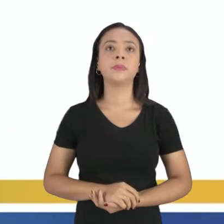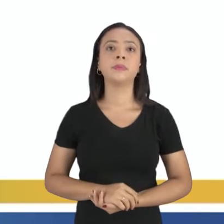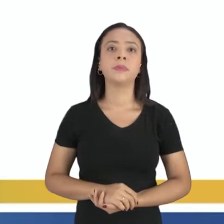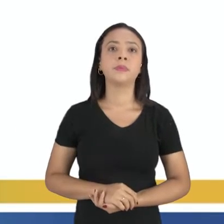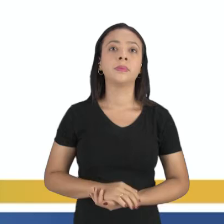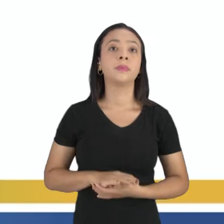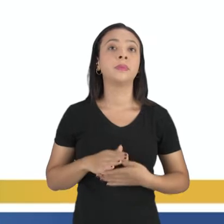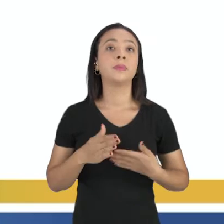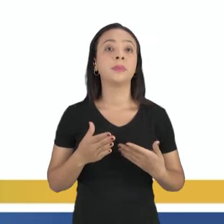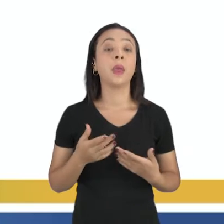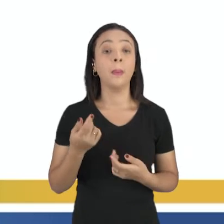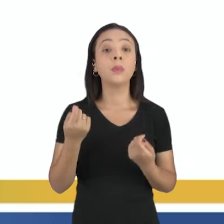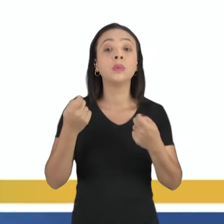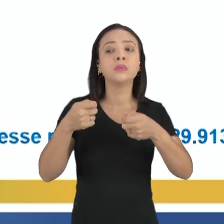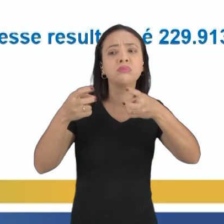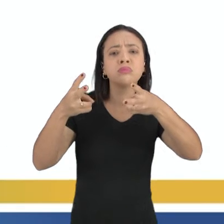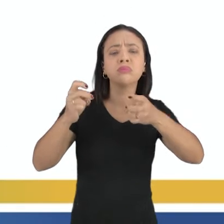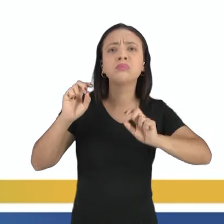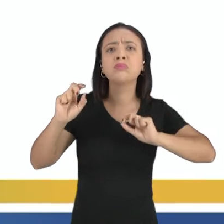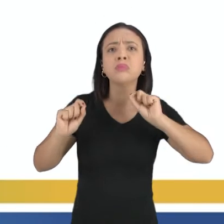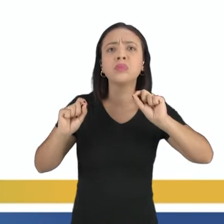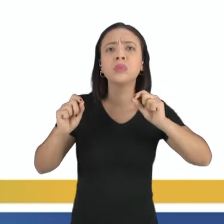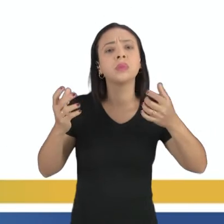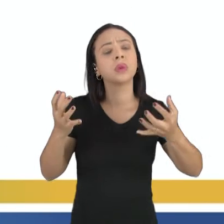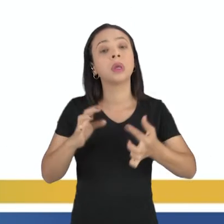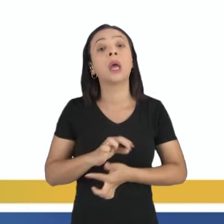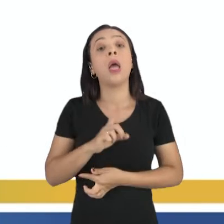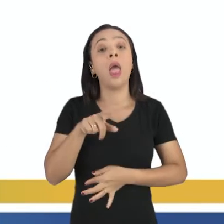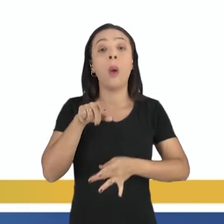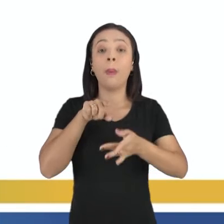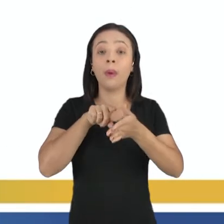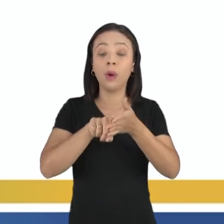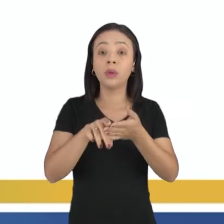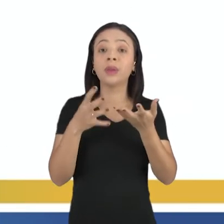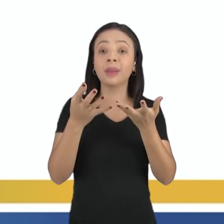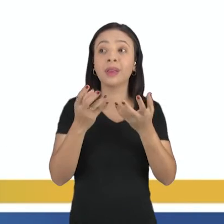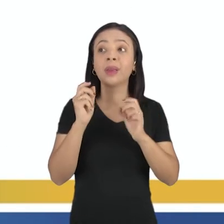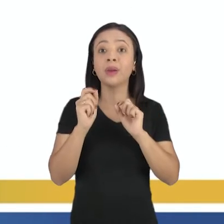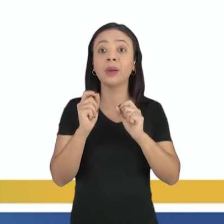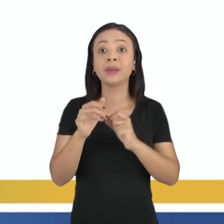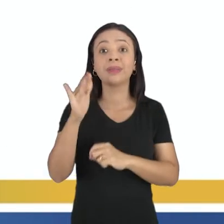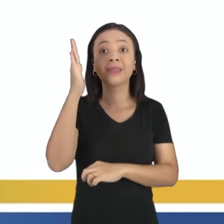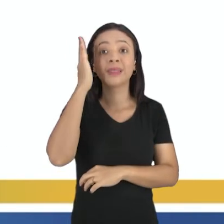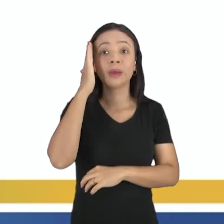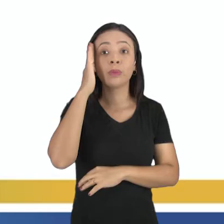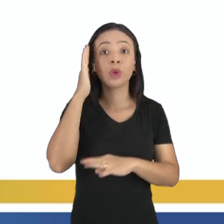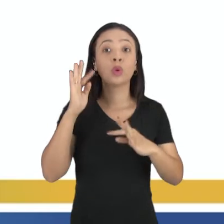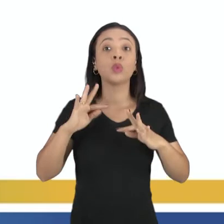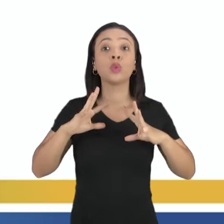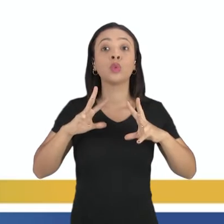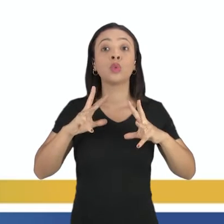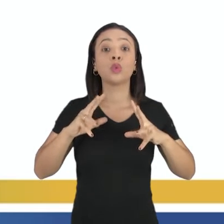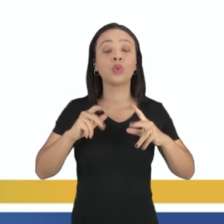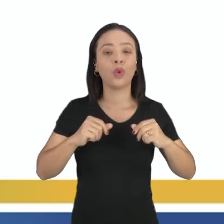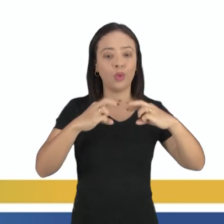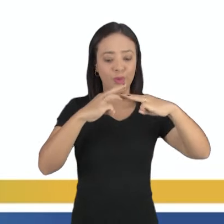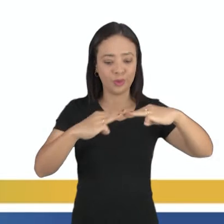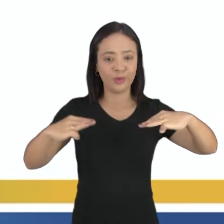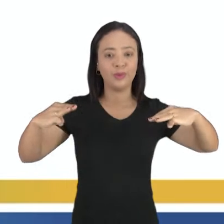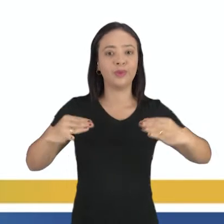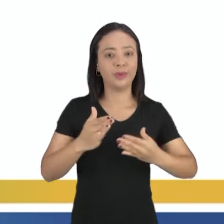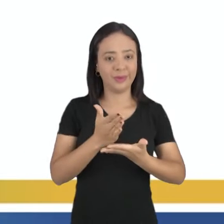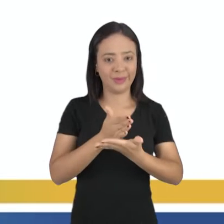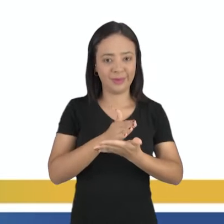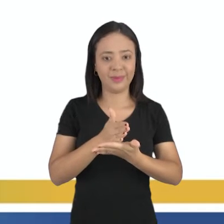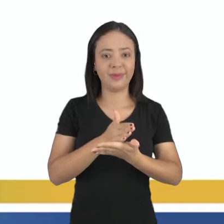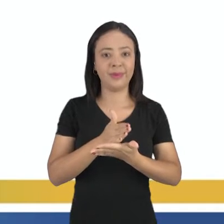229.913,05. Então, perceba aí que essa questão busca apenas a parte inteira, né, dessa mediana. Então, a